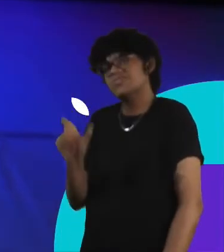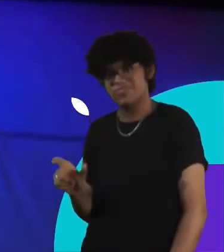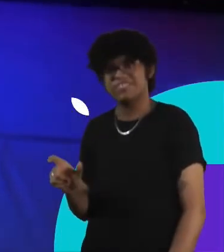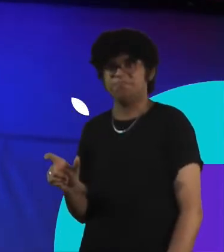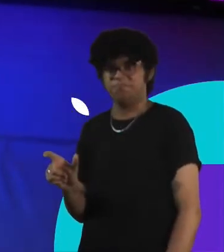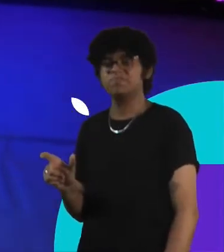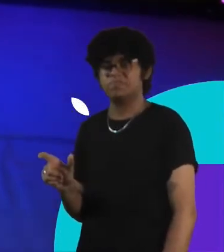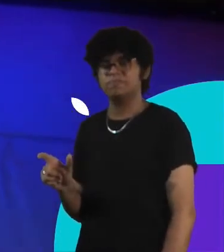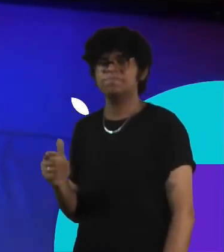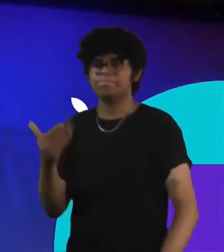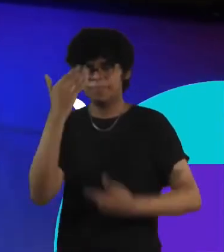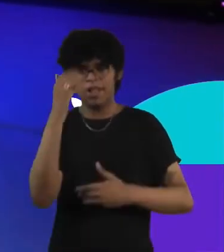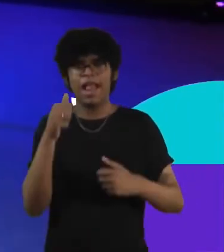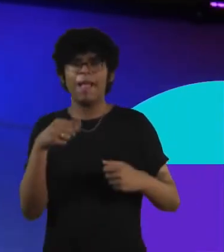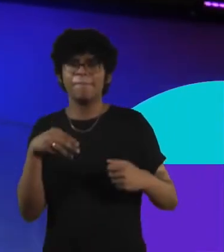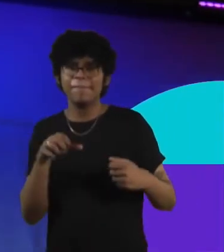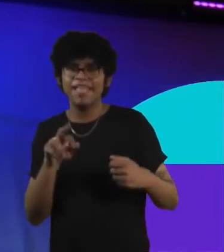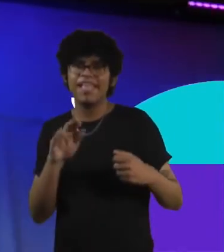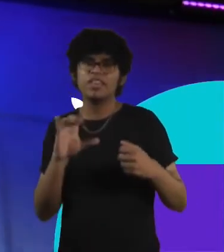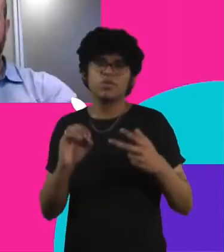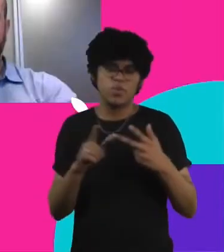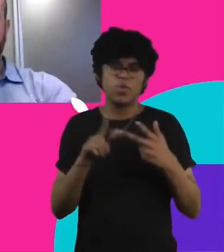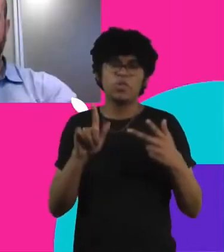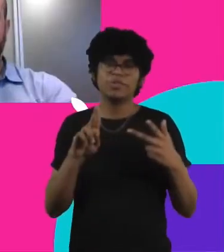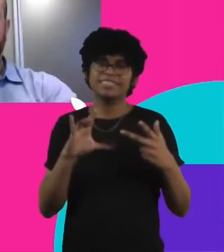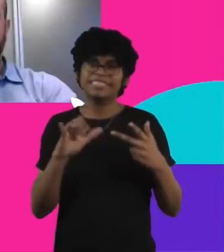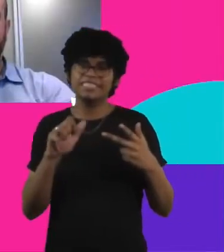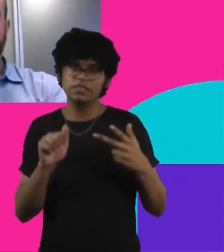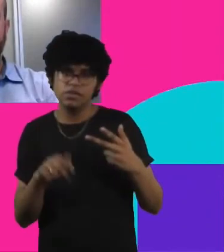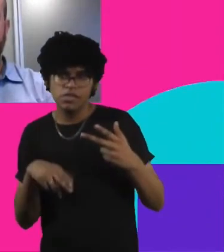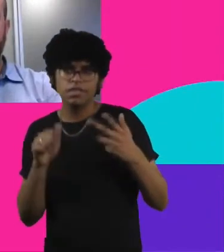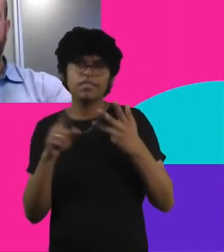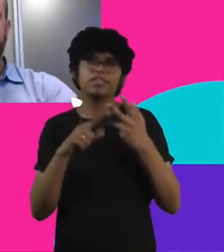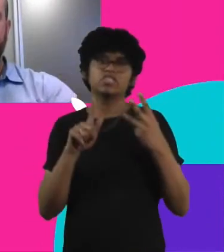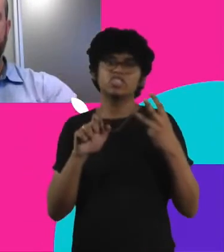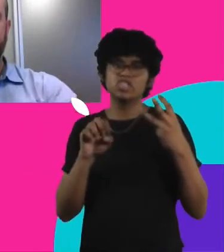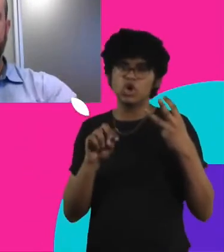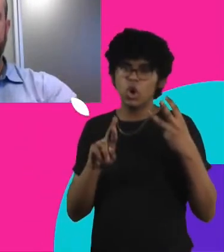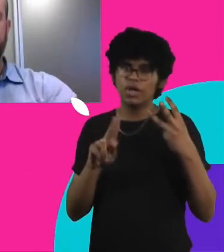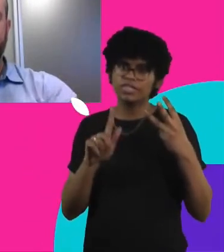muito obrigada, Américo, Luciana, Geórgia, e muito obrigada, Lúcia, pela parceria aí